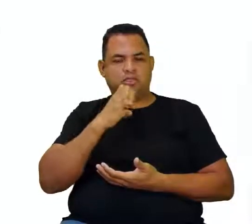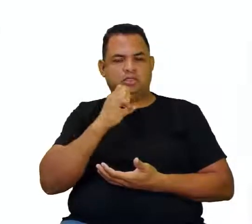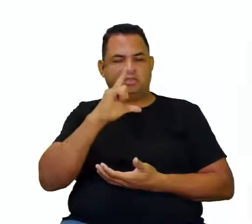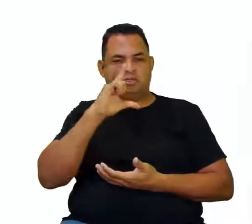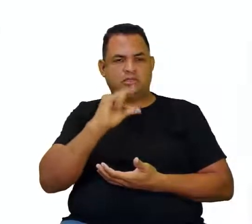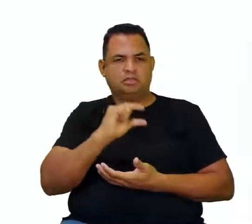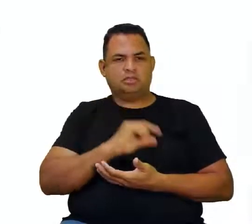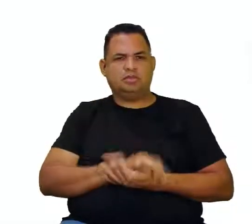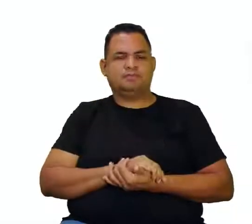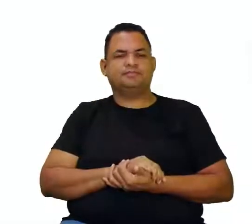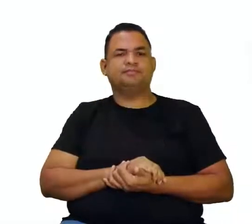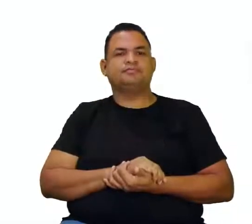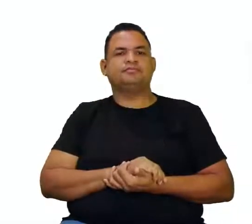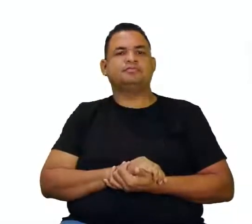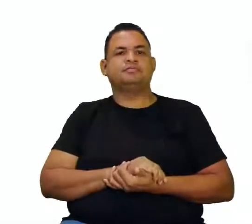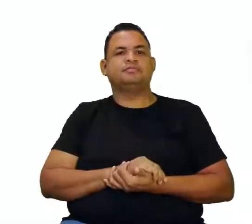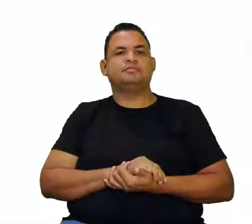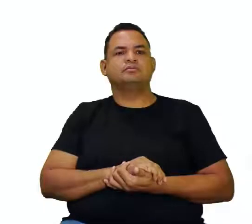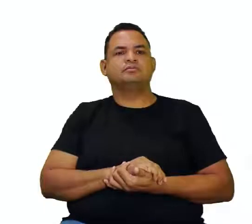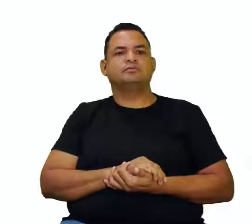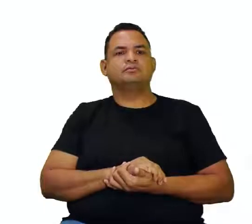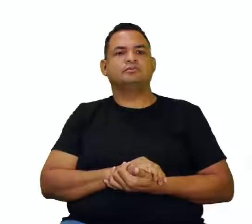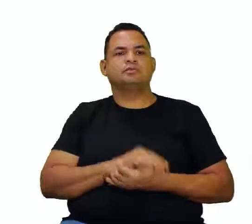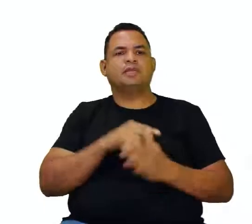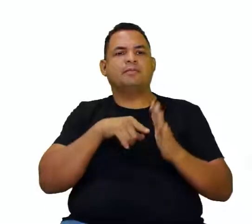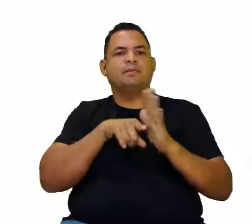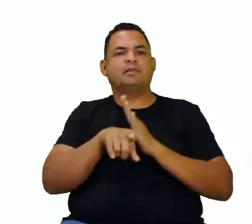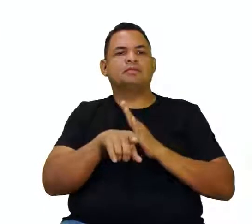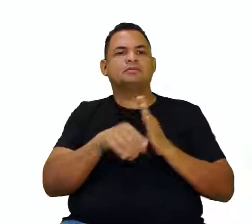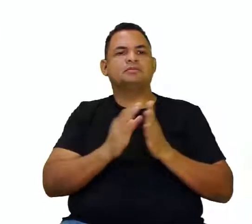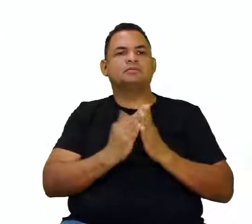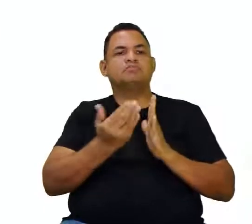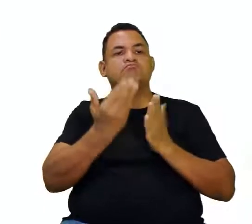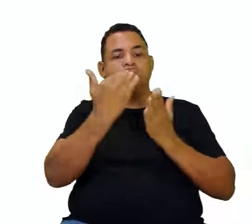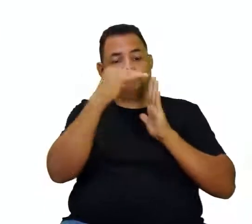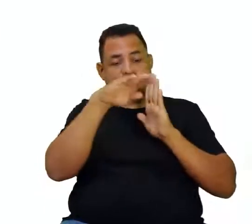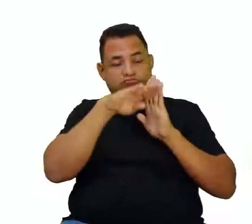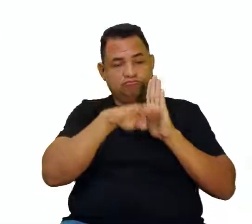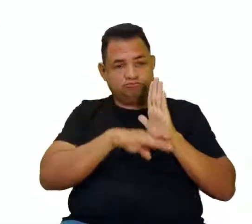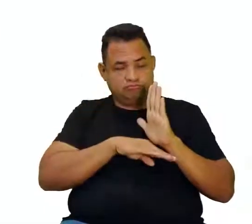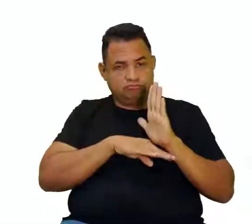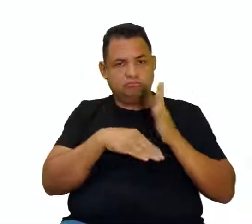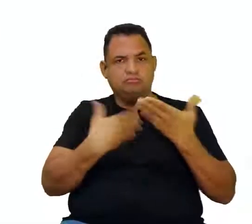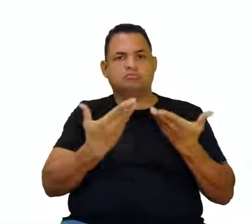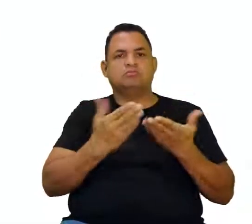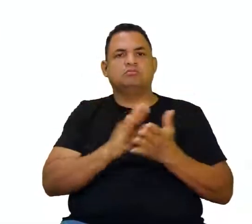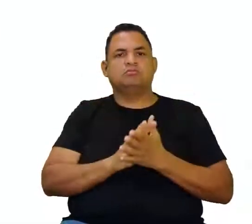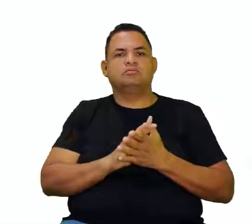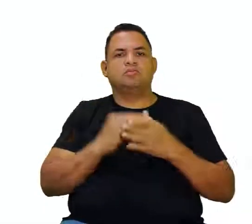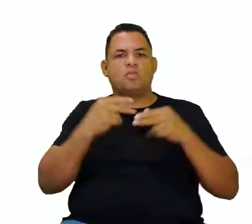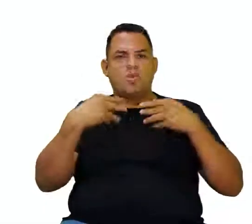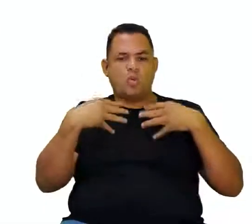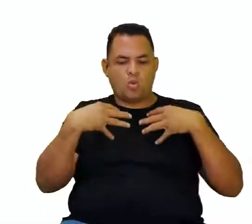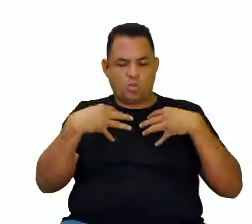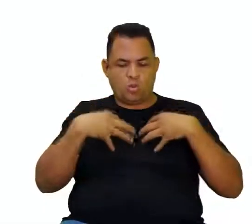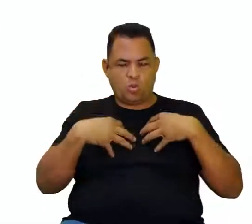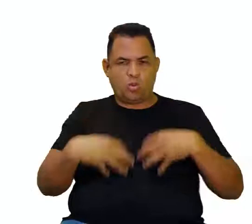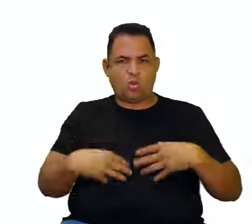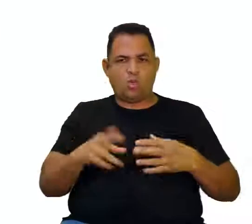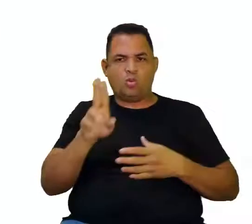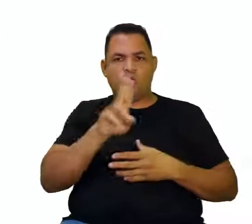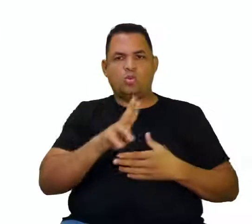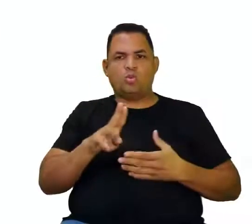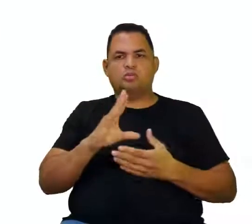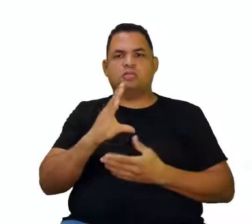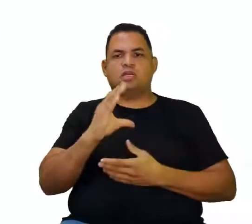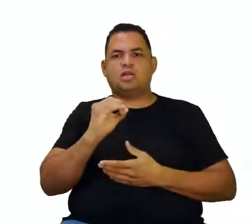vem a alternativa, a pergunta que fala assim, na situação descrita, o organismo utiliza a